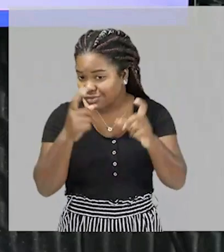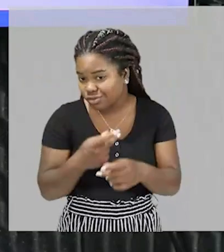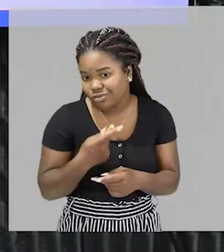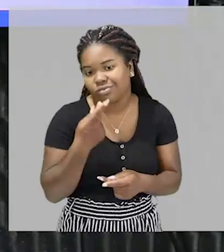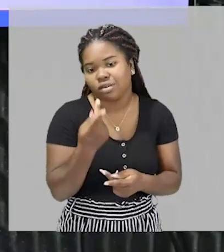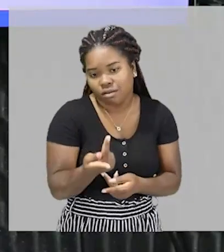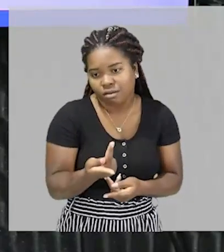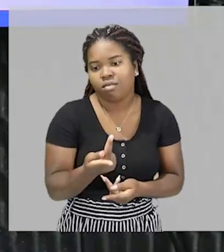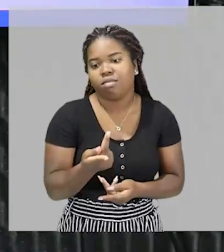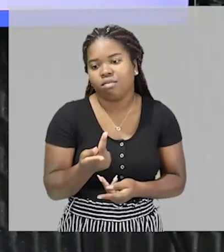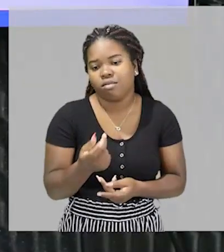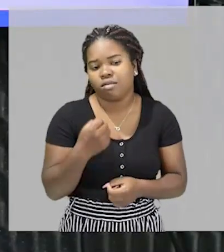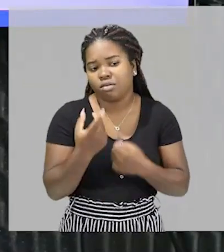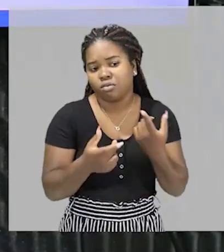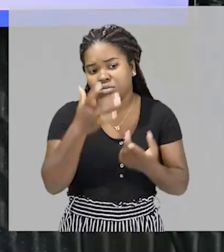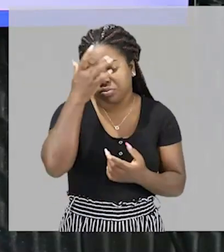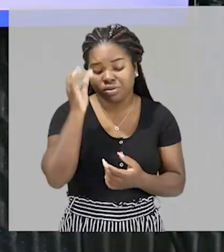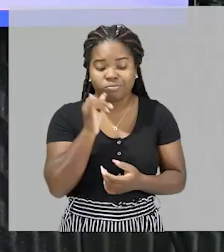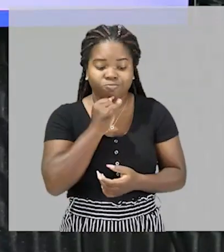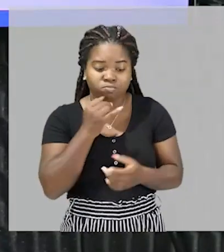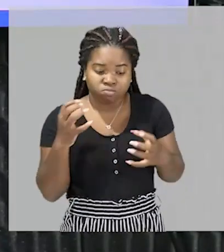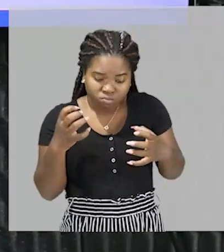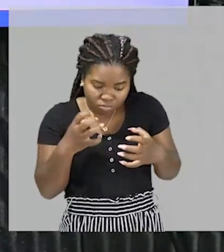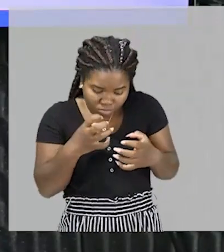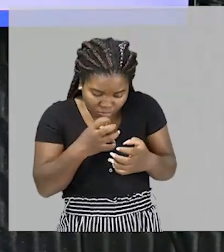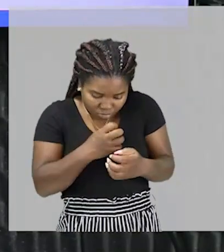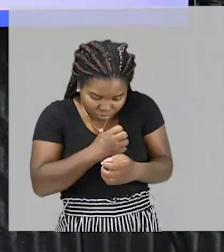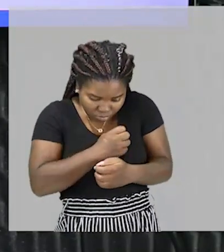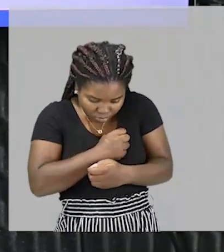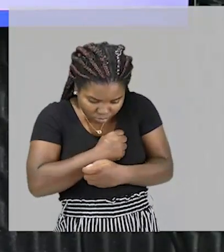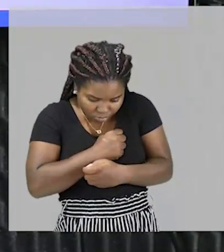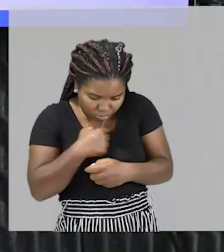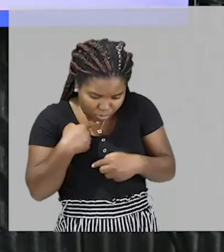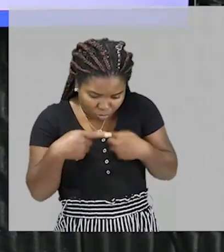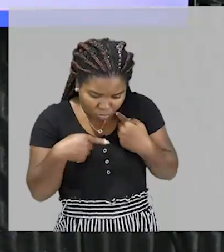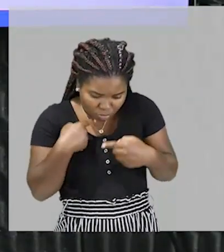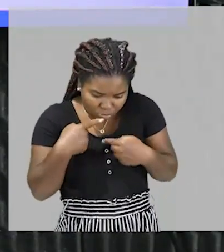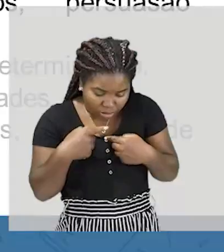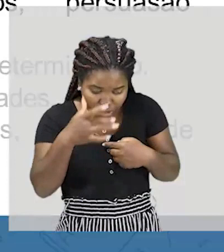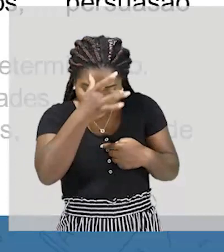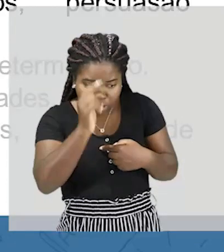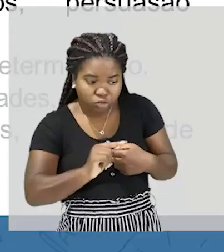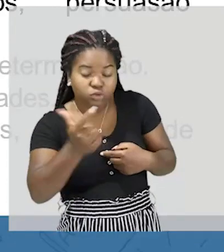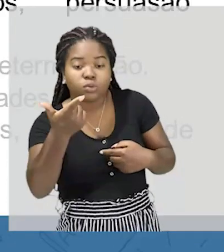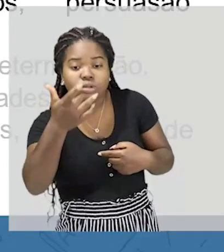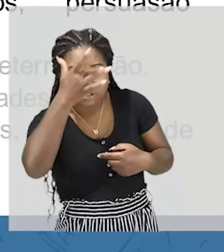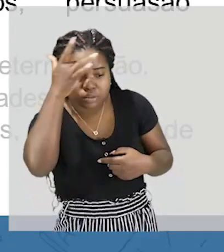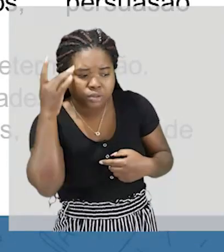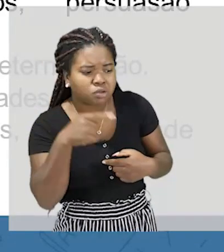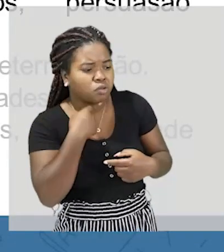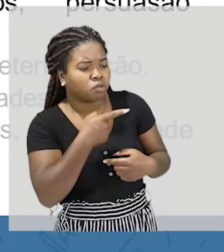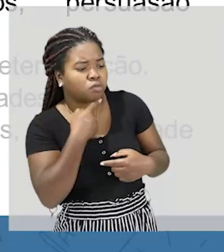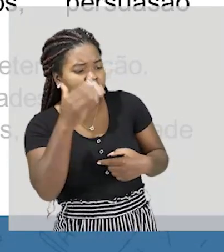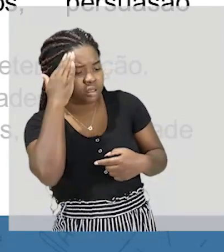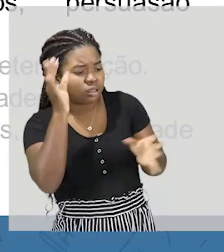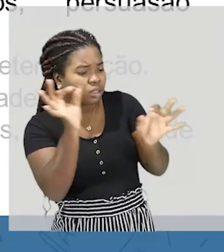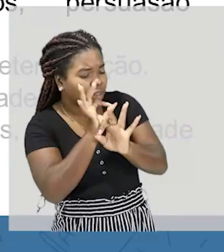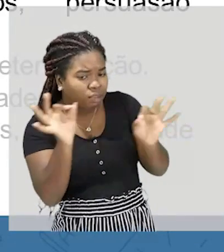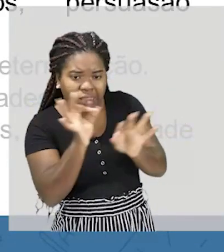Porque algumas pessoas, quando estão tristes, elas se fecham, mas as pessoas não conseguem entender ou ler essa partitura